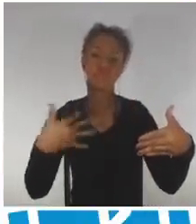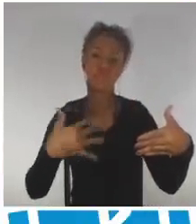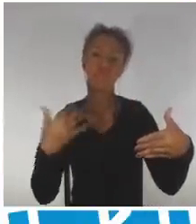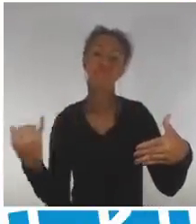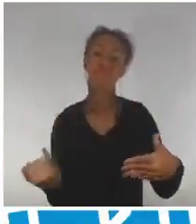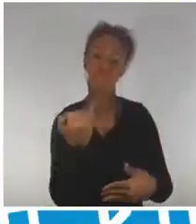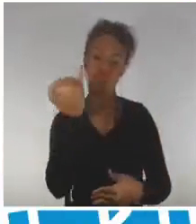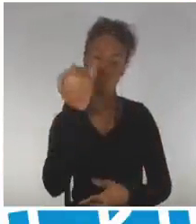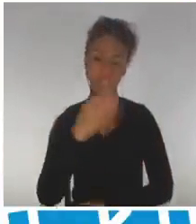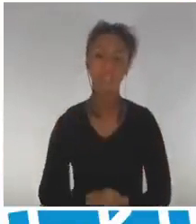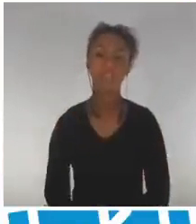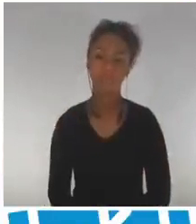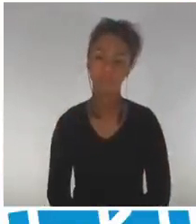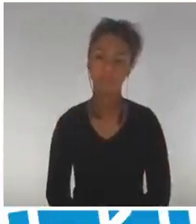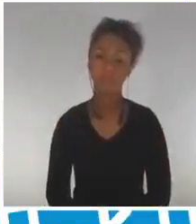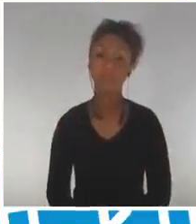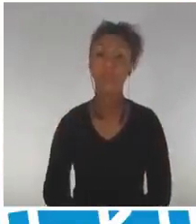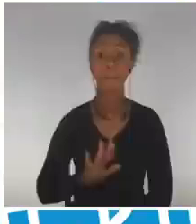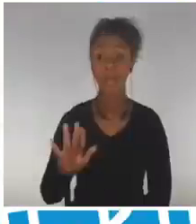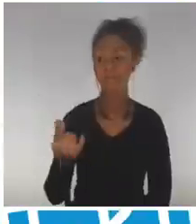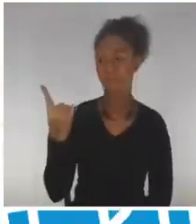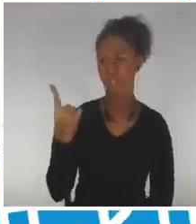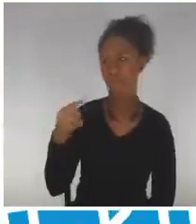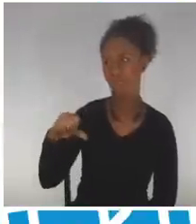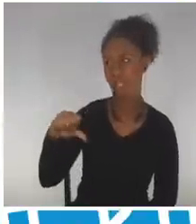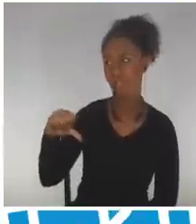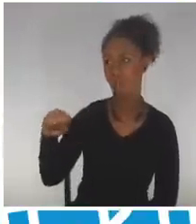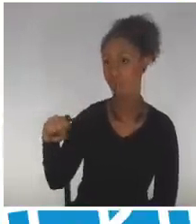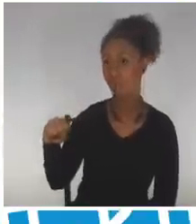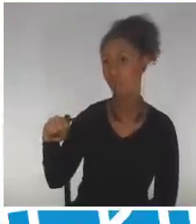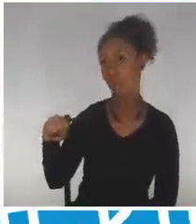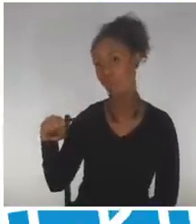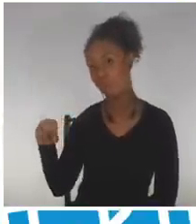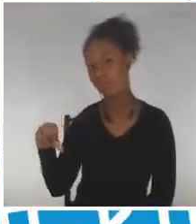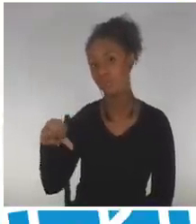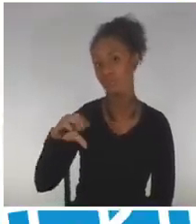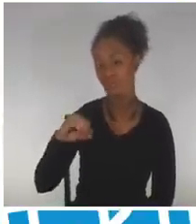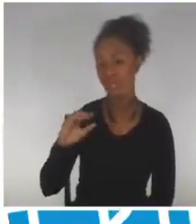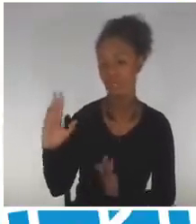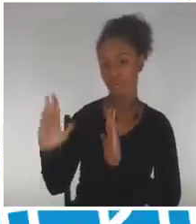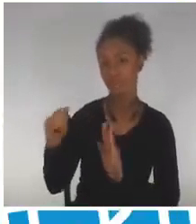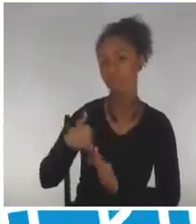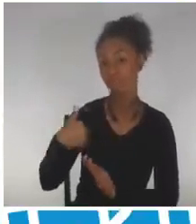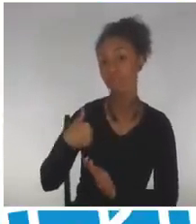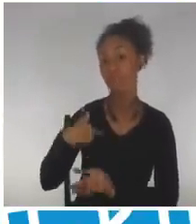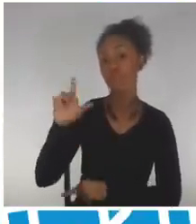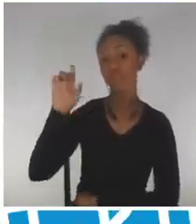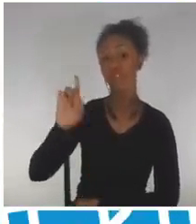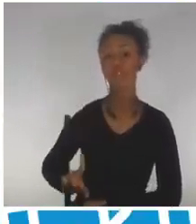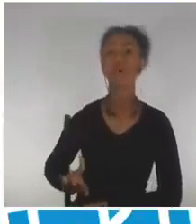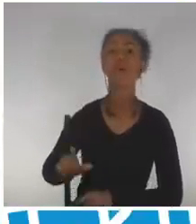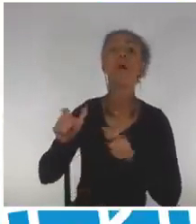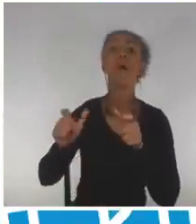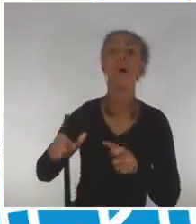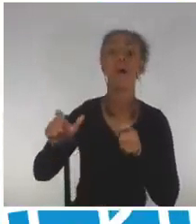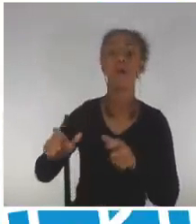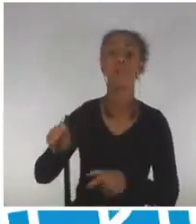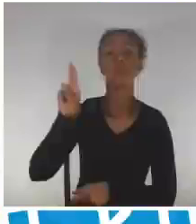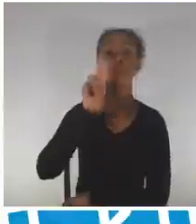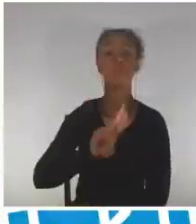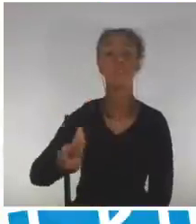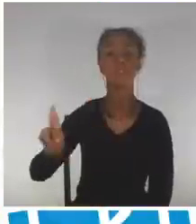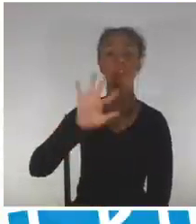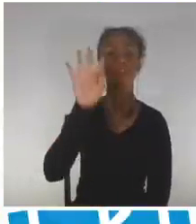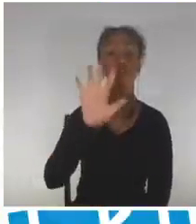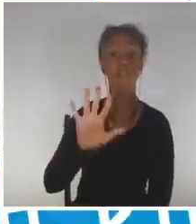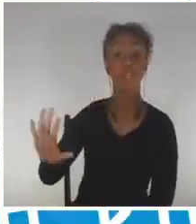nos anos 90, eu era da universidade, eu era diretora de uma unidade na Universidade Federal de Goiás, que naquela época tinha ainda